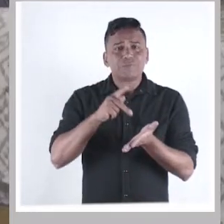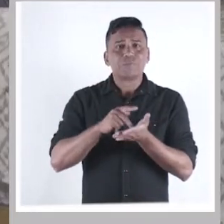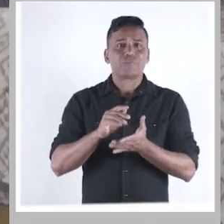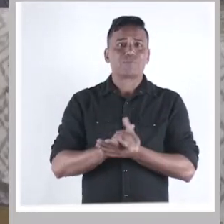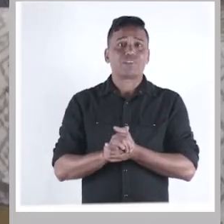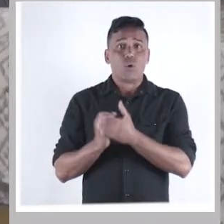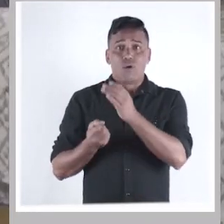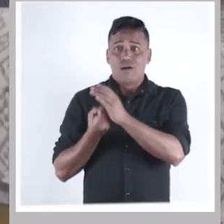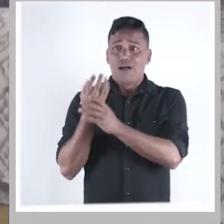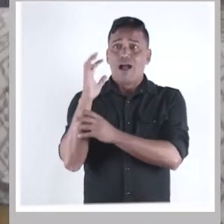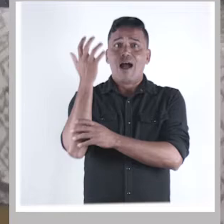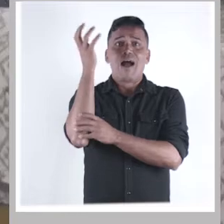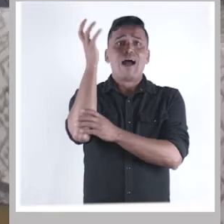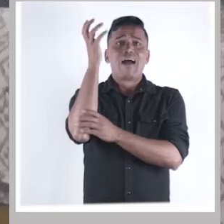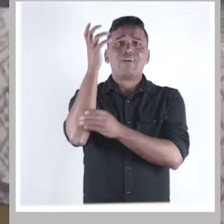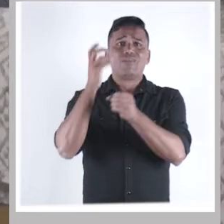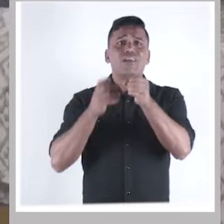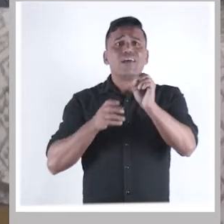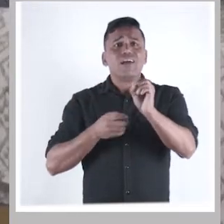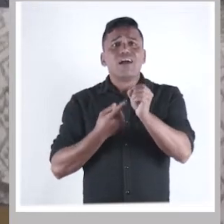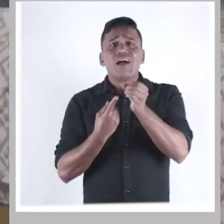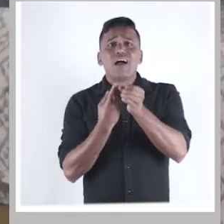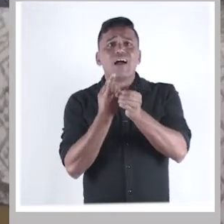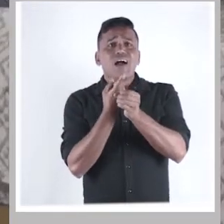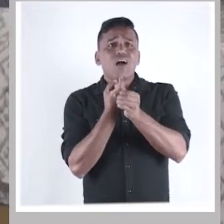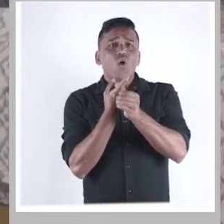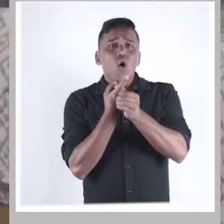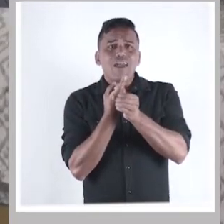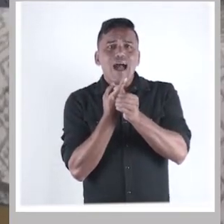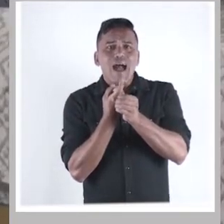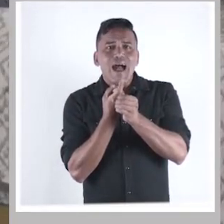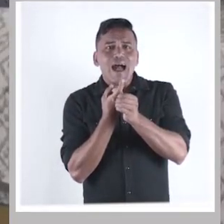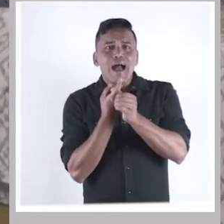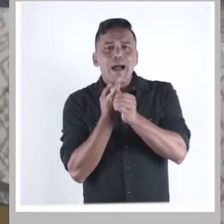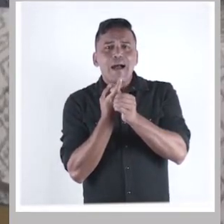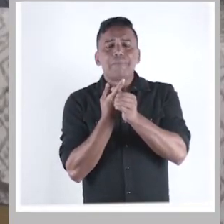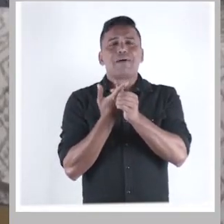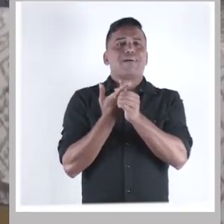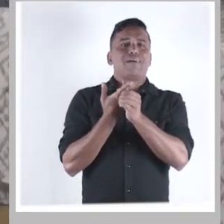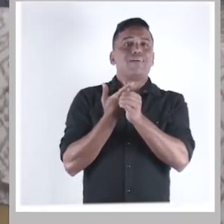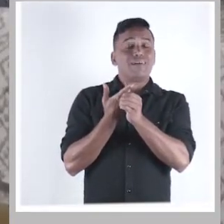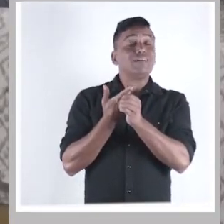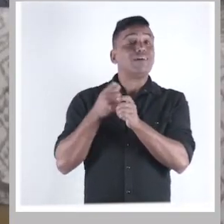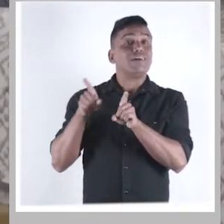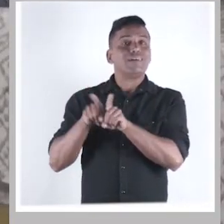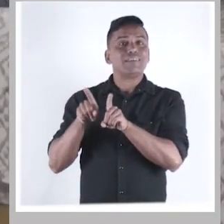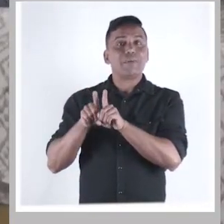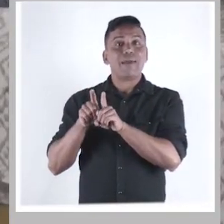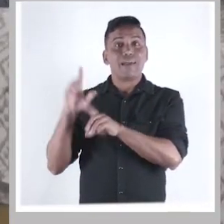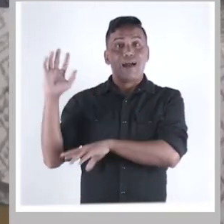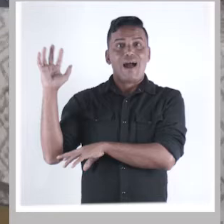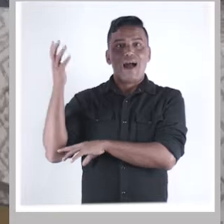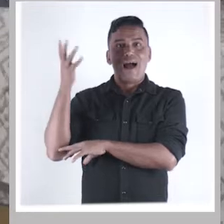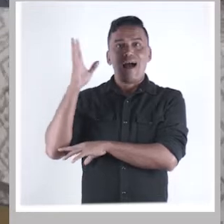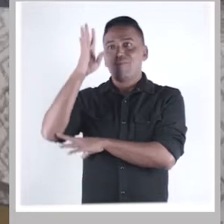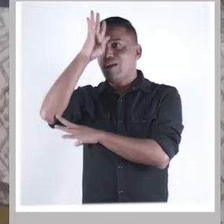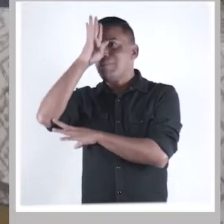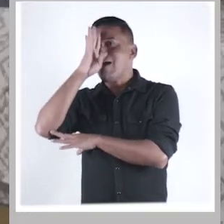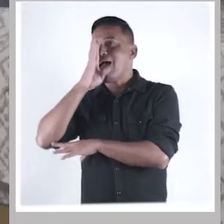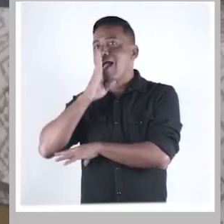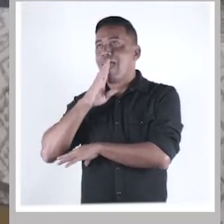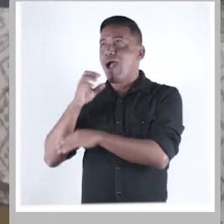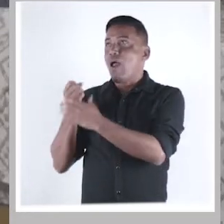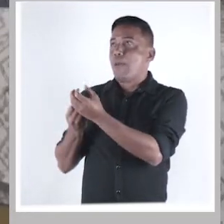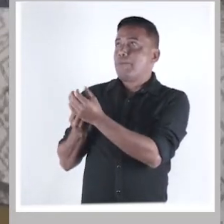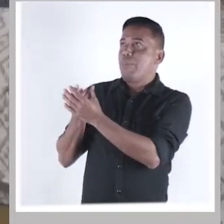cotidiano, né? Do pé de goiaba que nasceu ali na frestinha ali do muro, sabe? Do ipê amarelo que